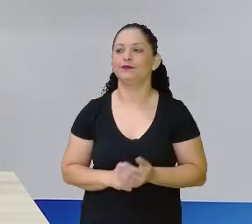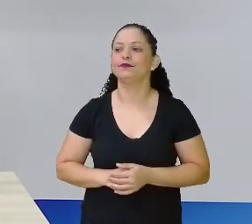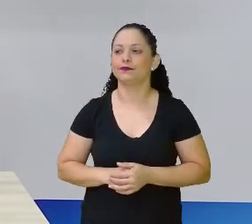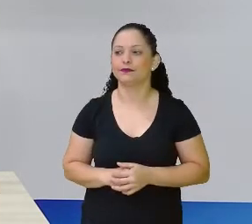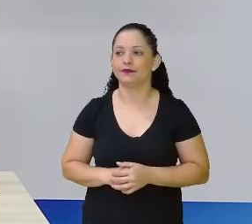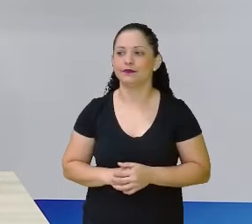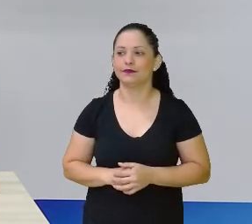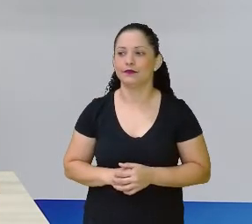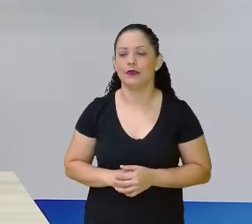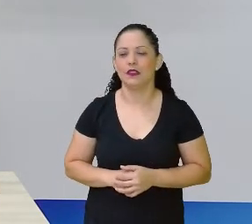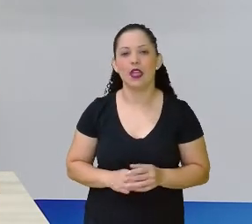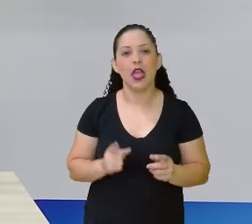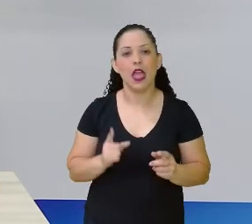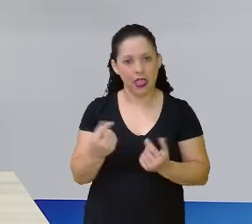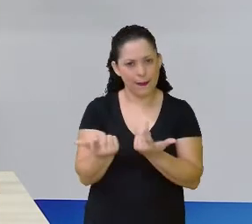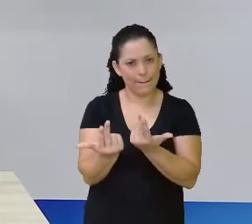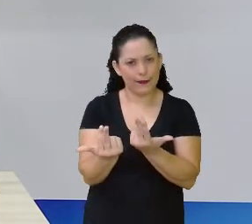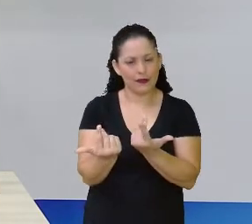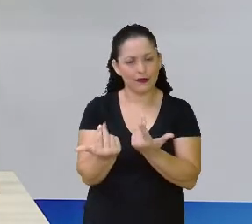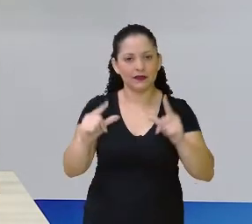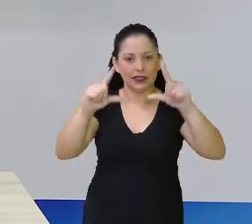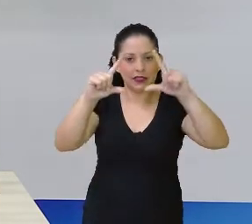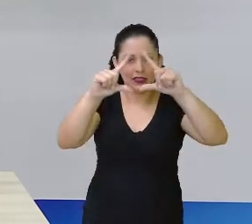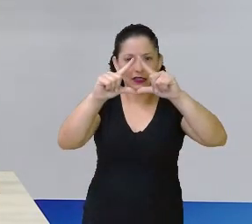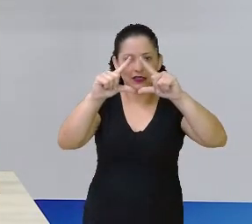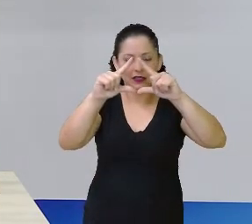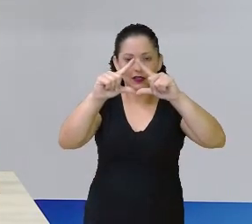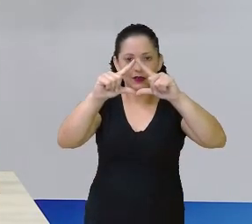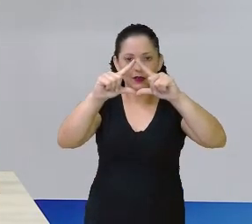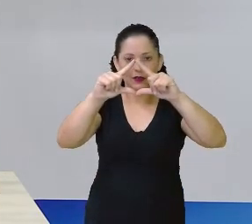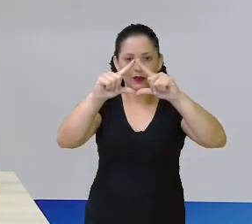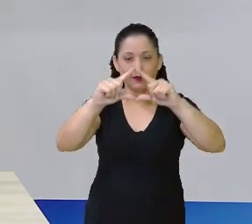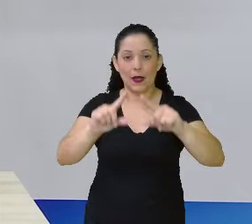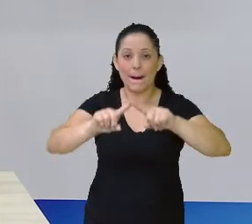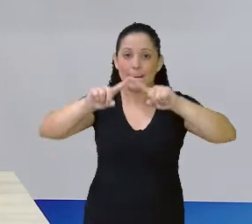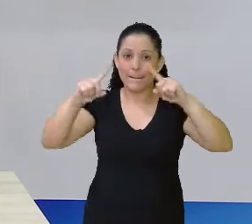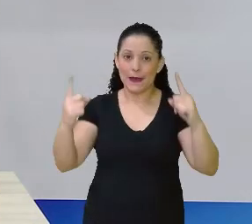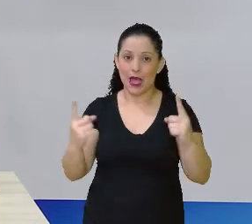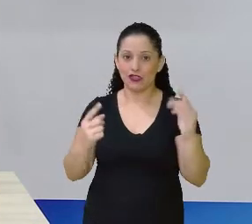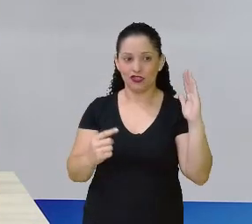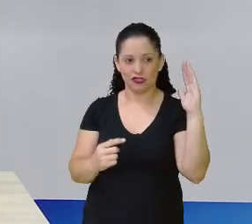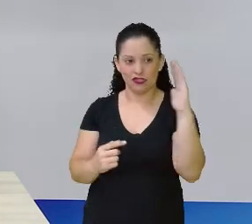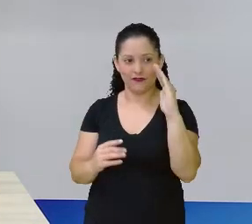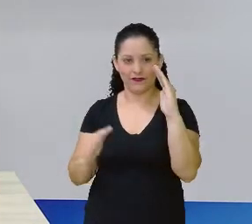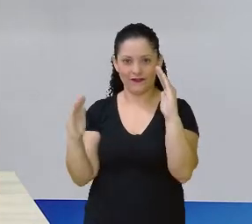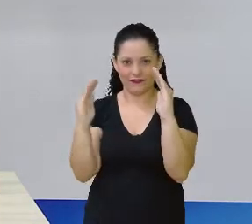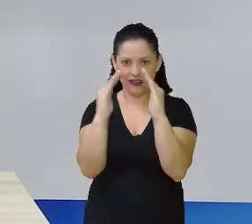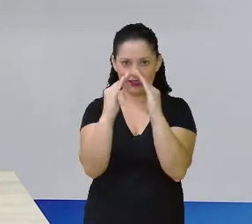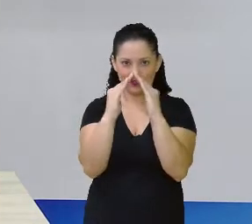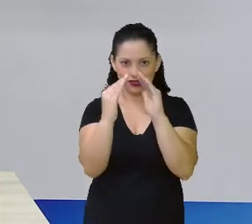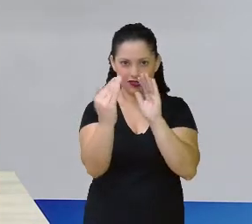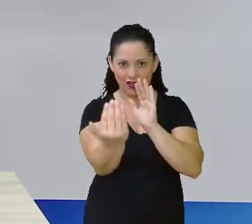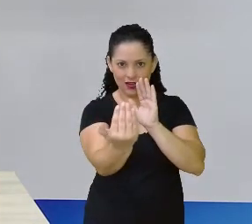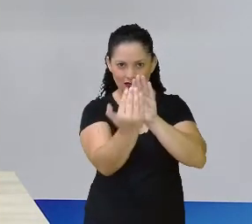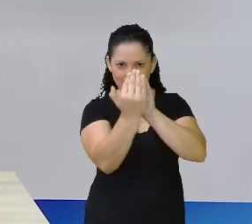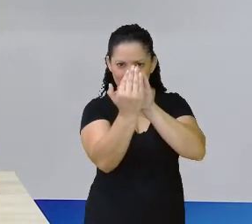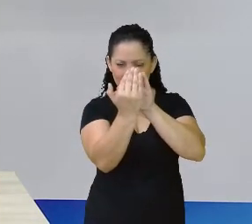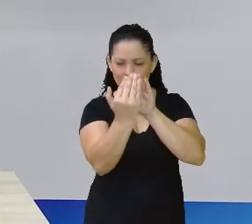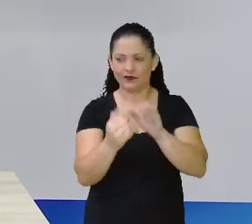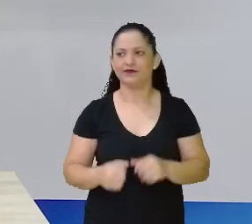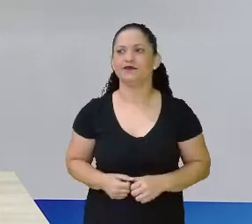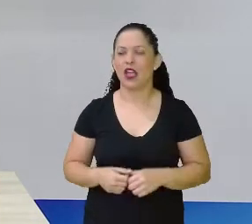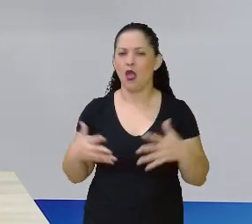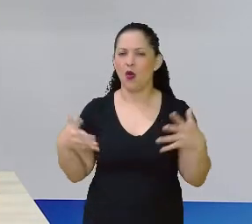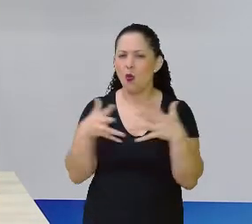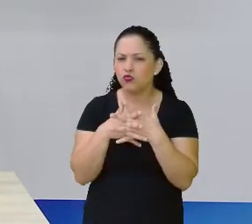base é um triângulo, mas as minhas faces são triangulares. Professora, a senhora me confundiu. Confundi